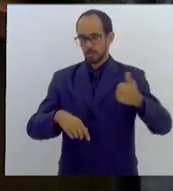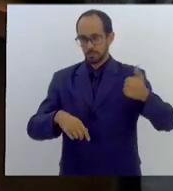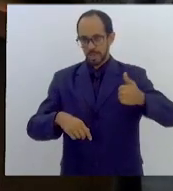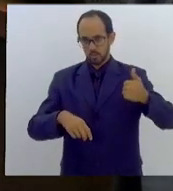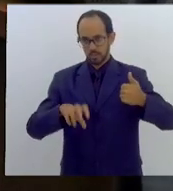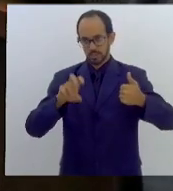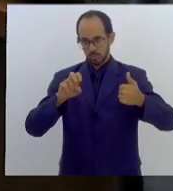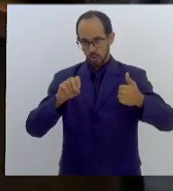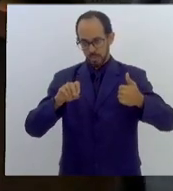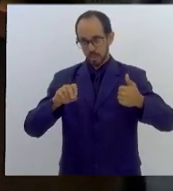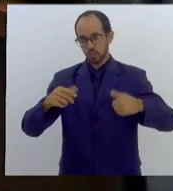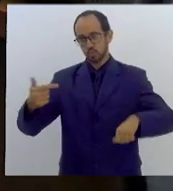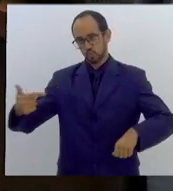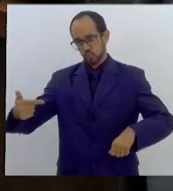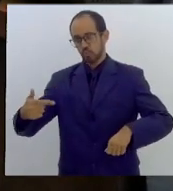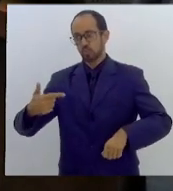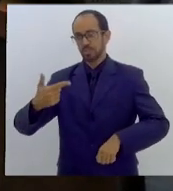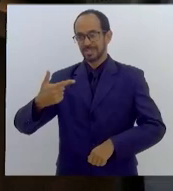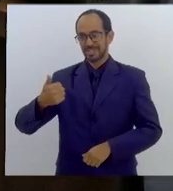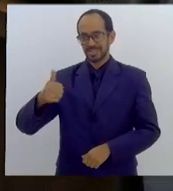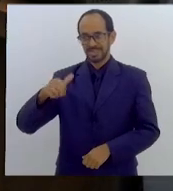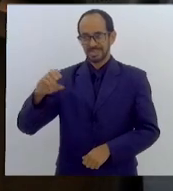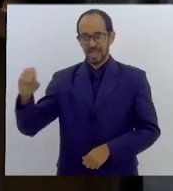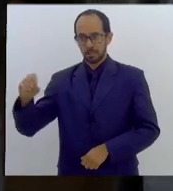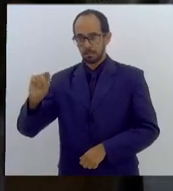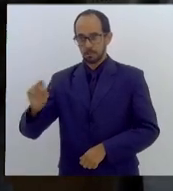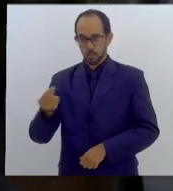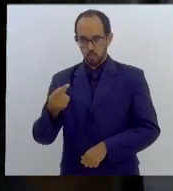outro de 100 mil. Duas linhas que